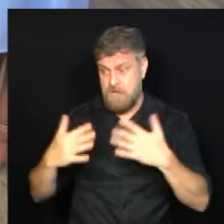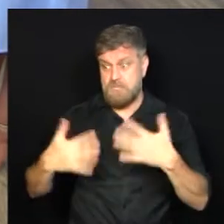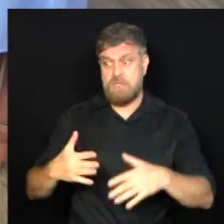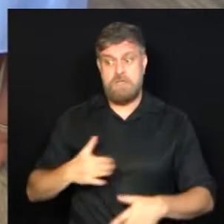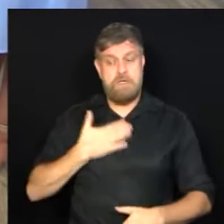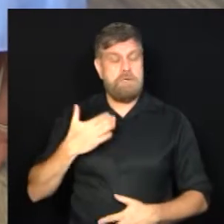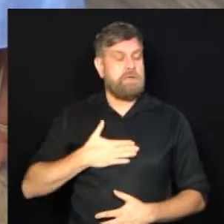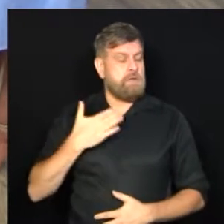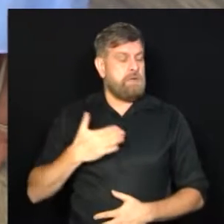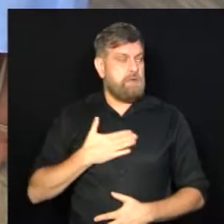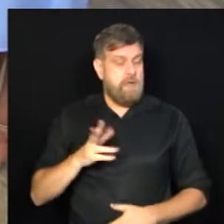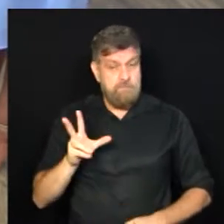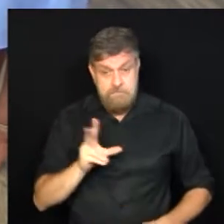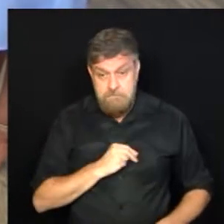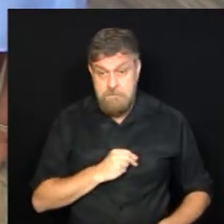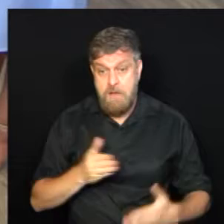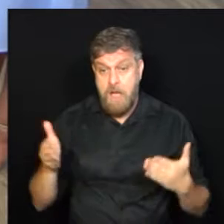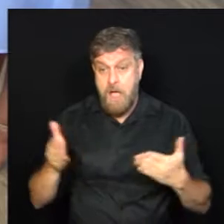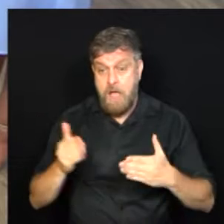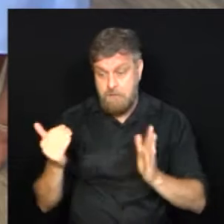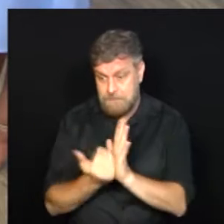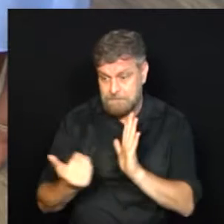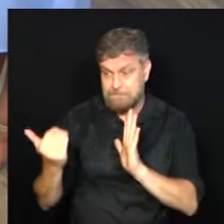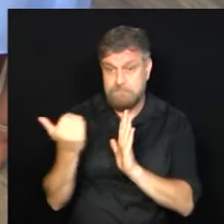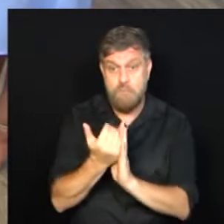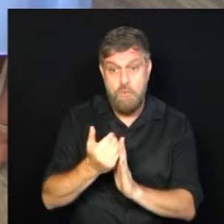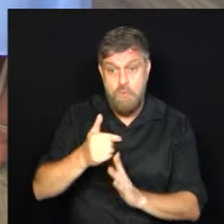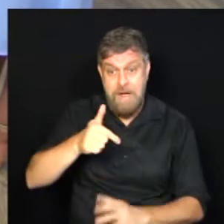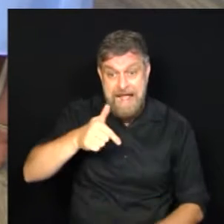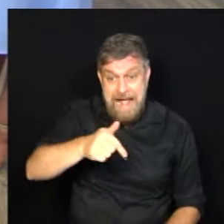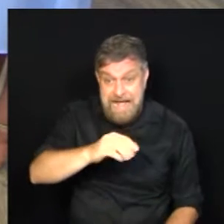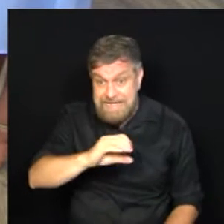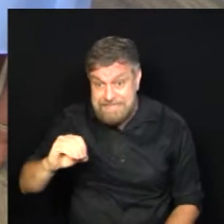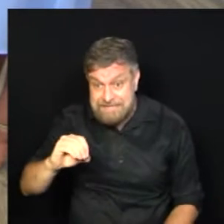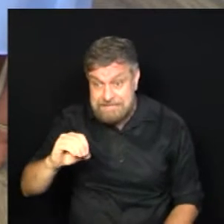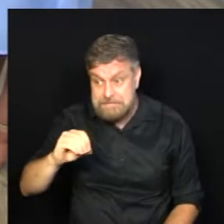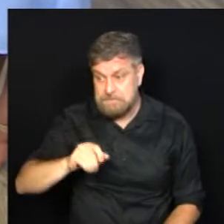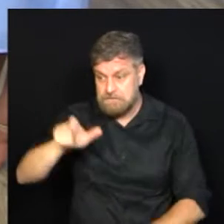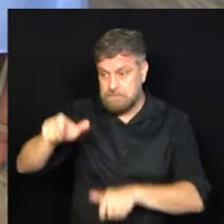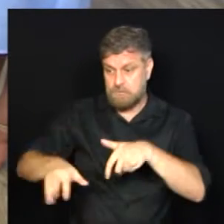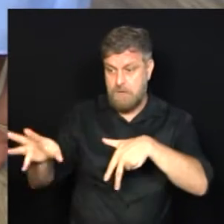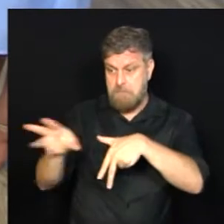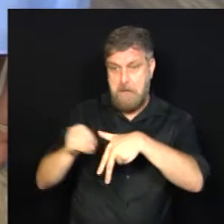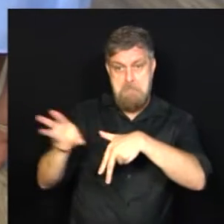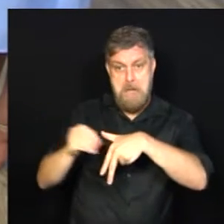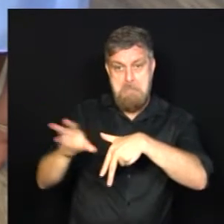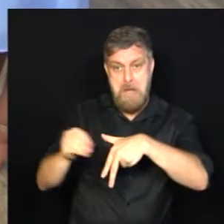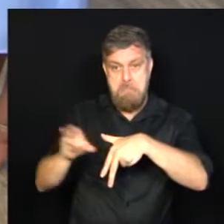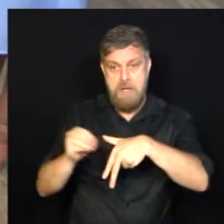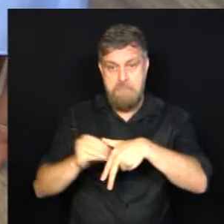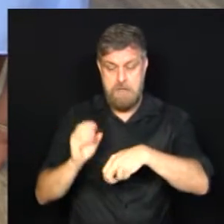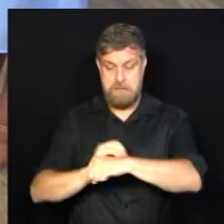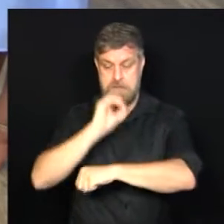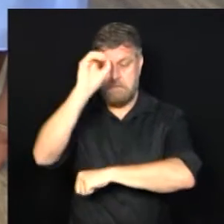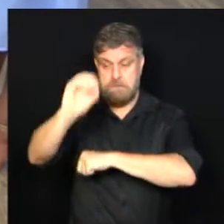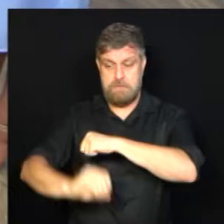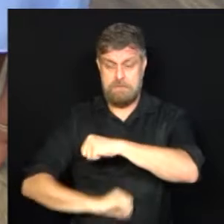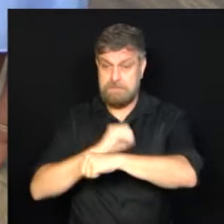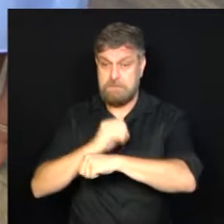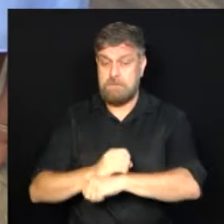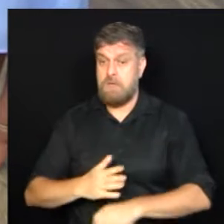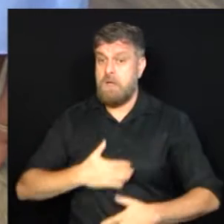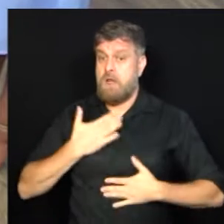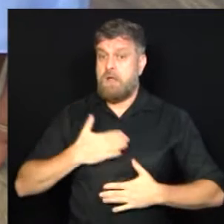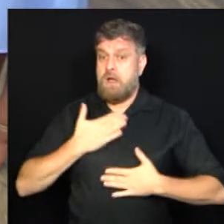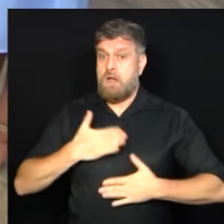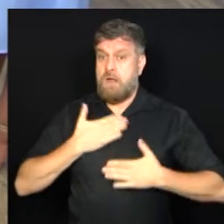assustava bastante, mas agora mais de 700 casos em 24 horas. A gente tem aí, assusta